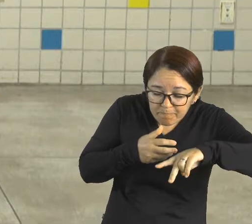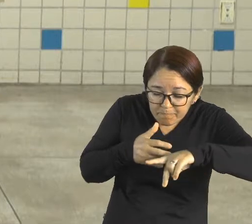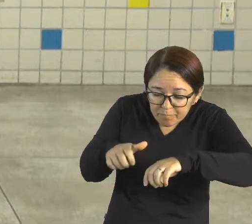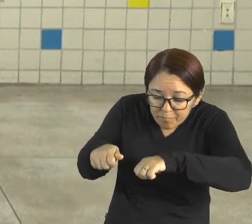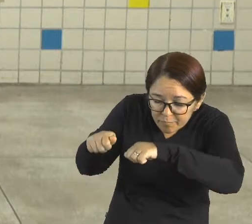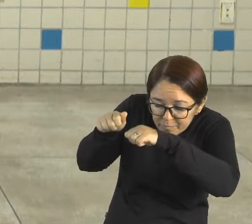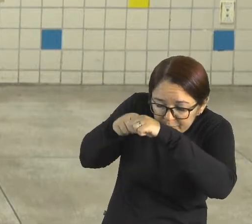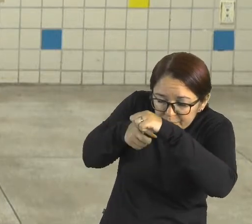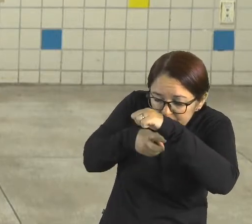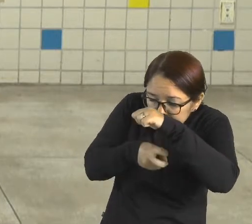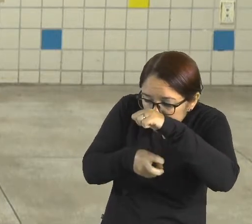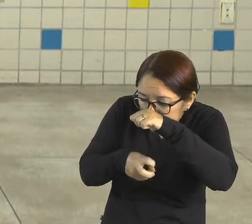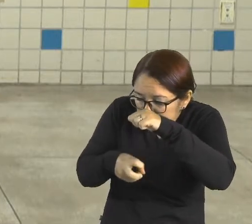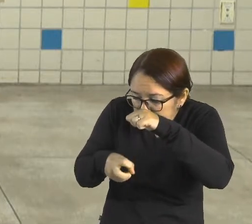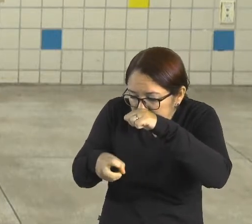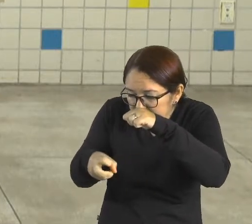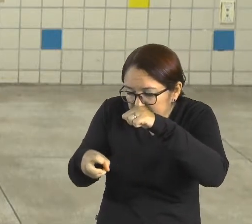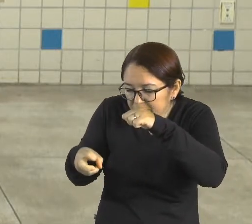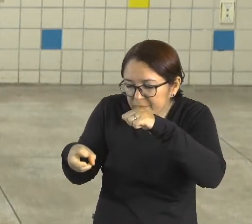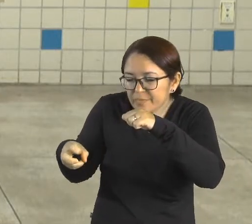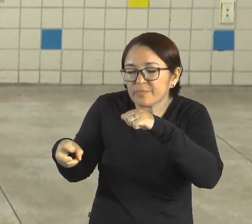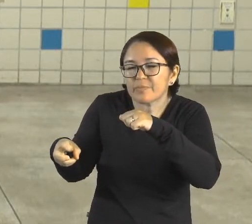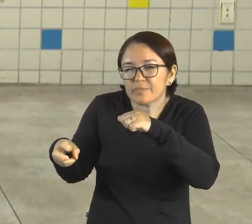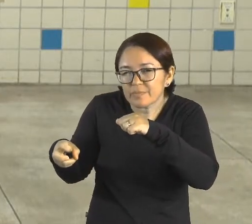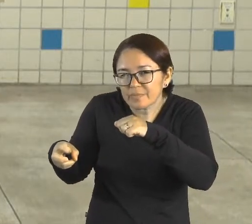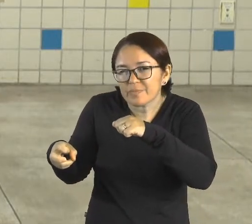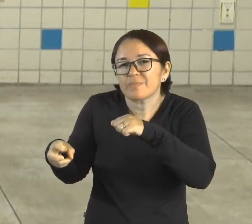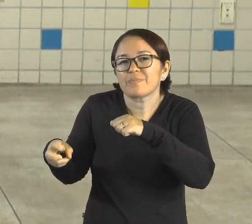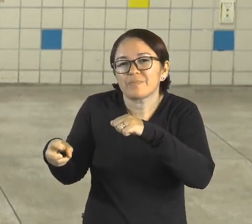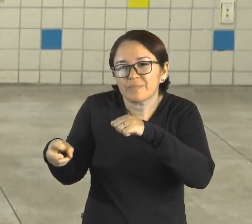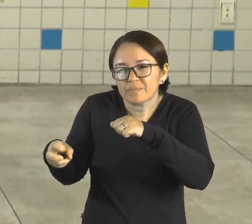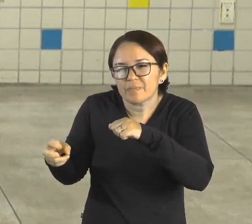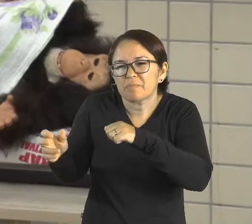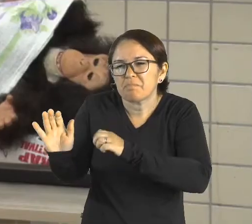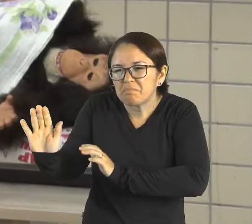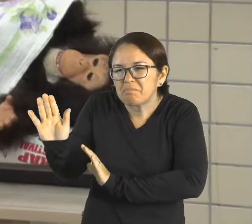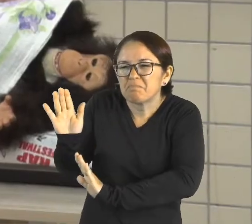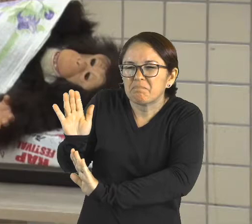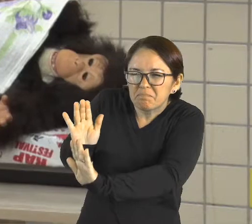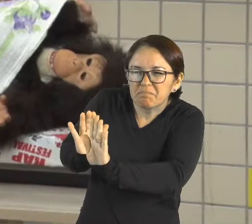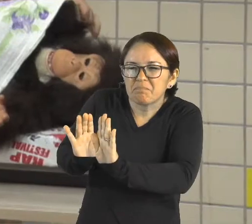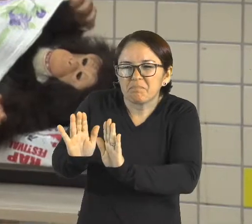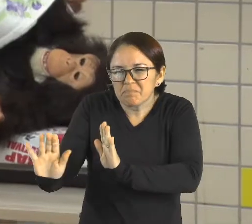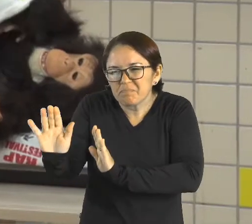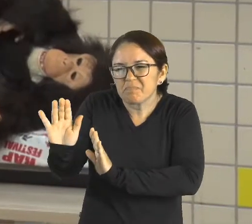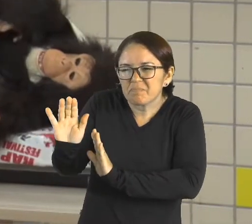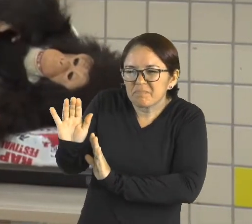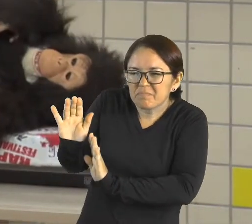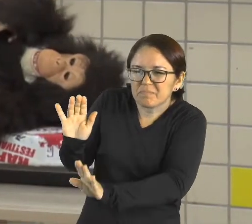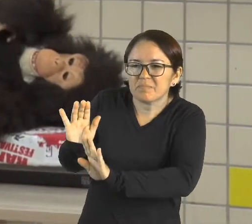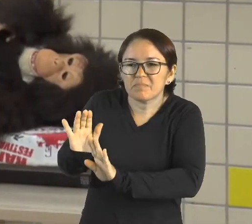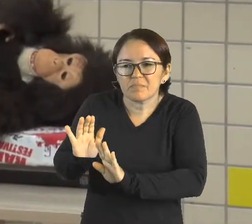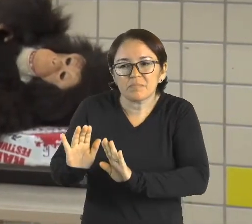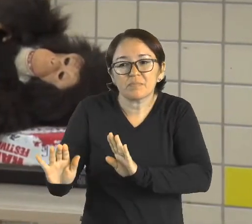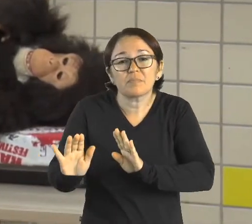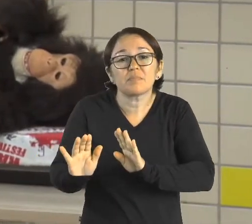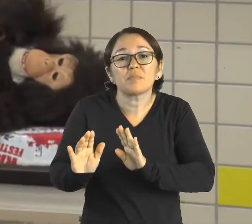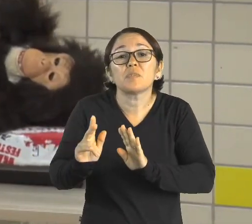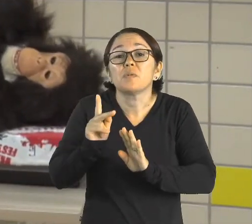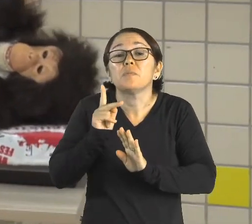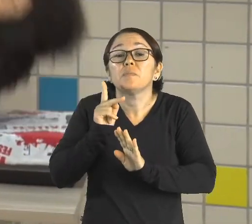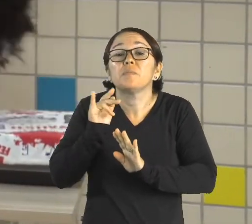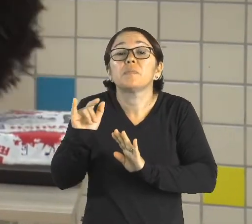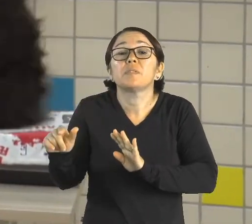de novo, entrava pelos pés da cama e ficava lá, ó, chutando o papai macaco. Só que dessa vez o pai